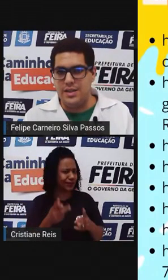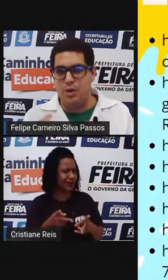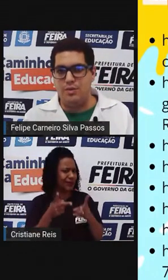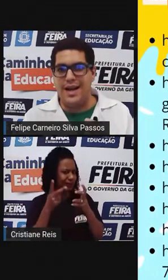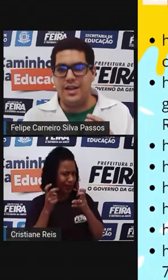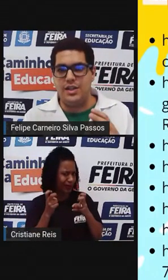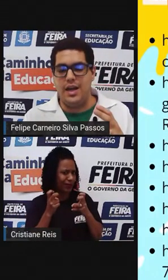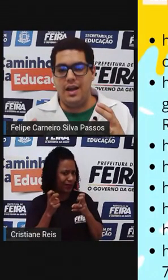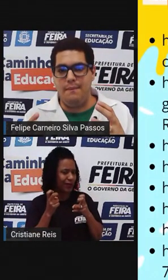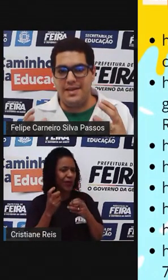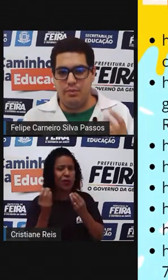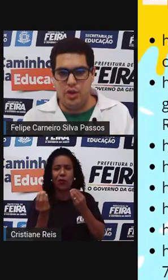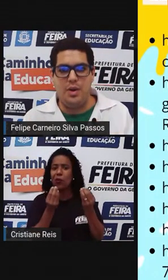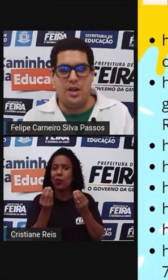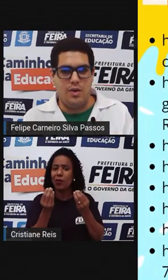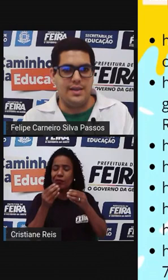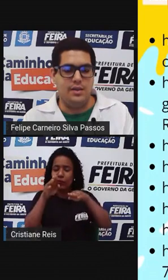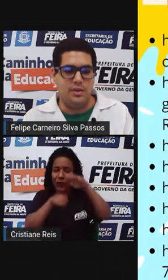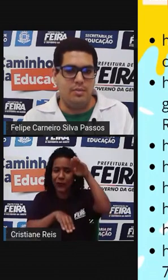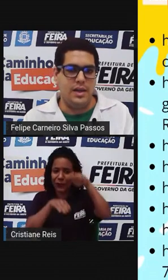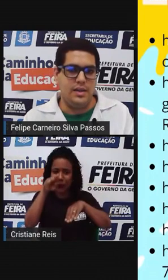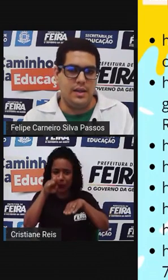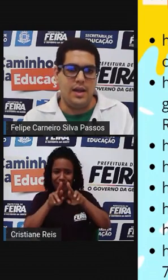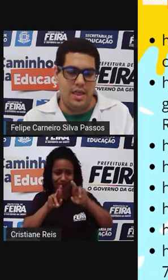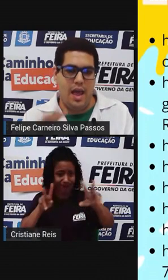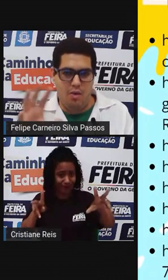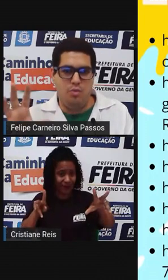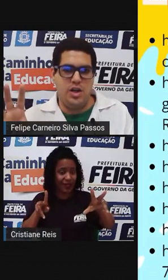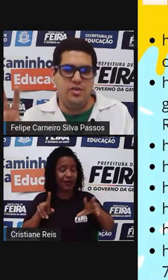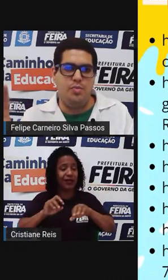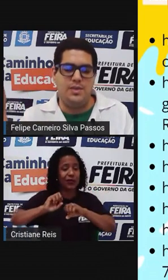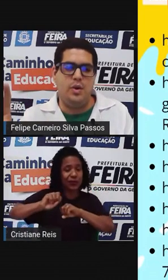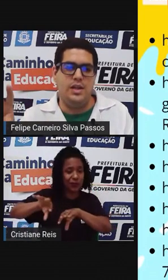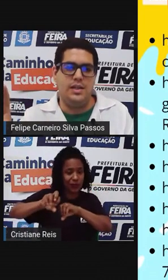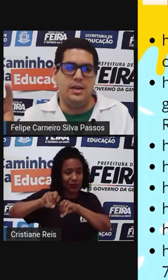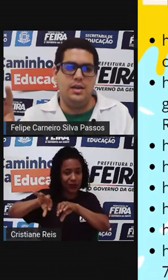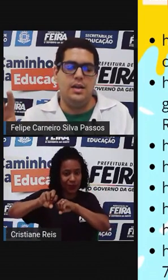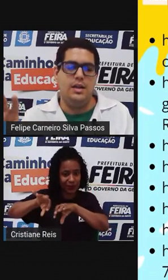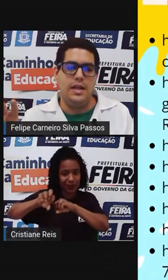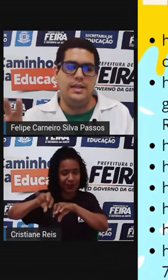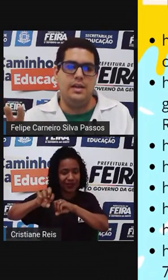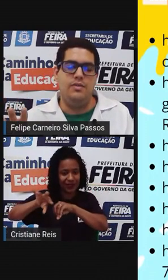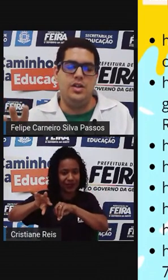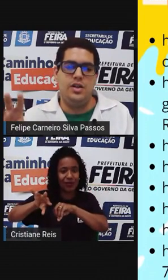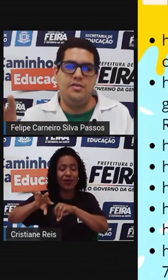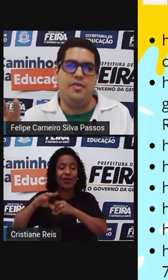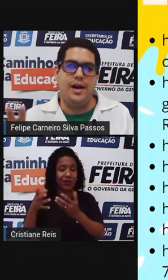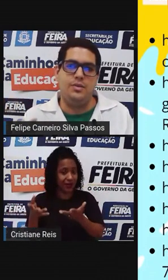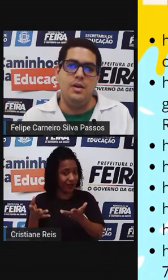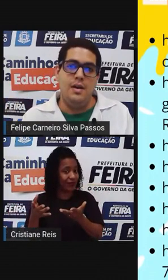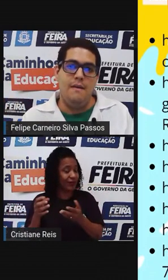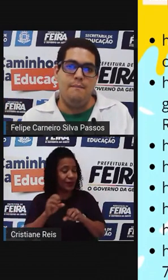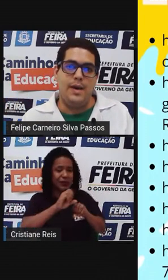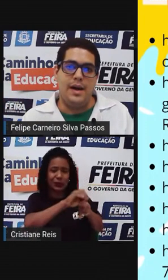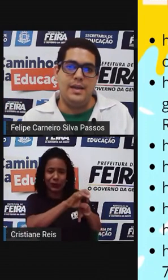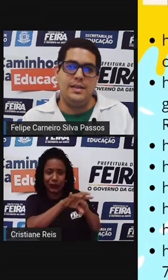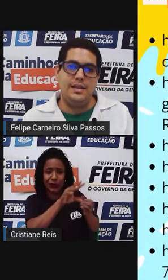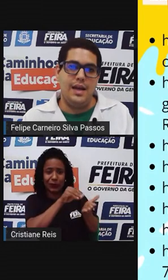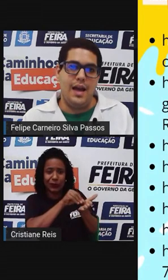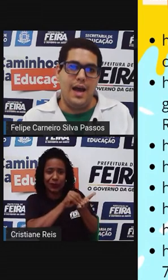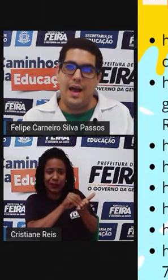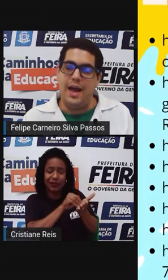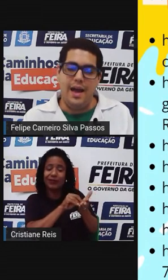a desigualdade, ela passa muito pela educação também, né? Era o objetivo principal dessa entrevista, de fato,